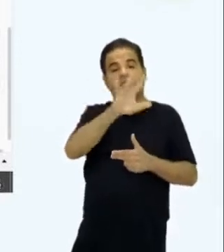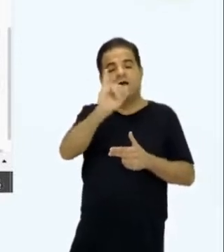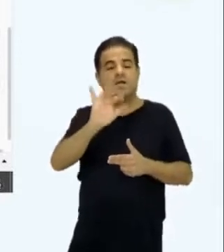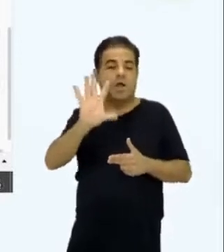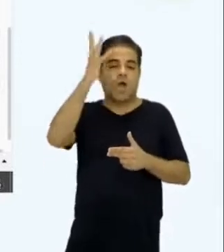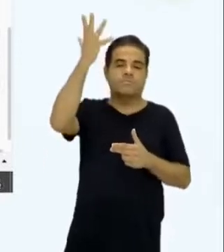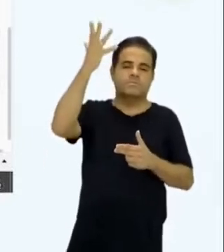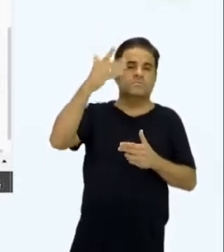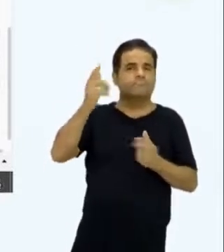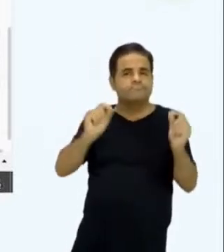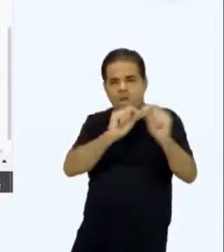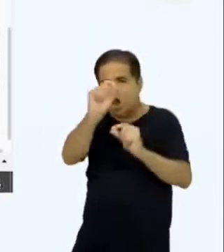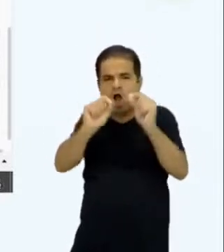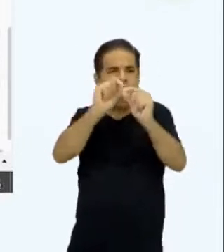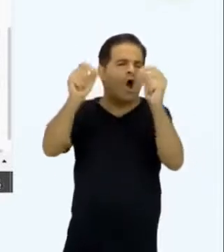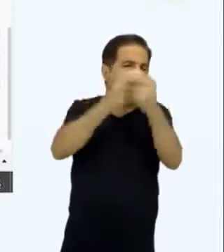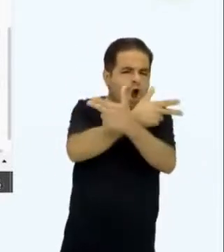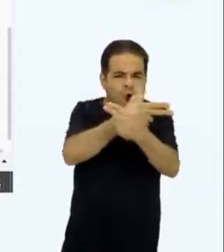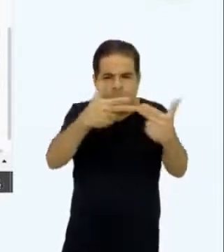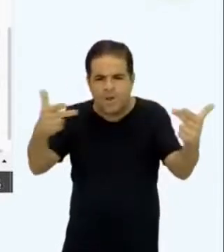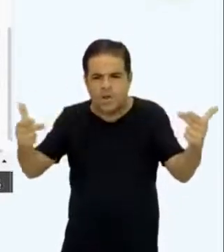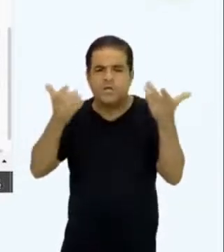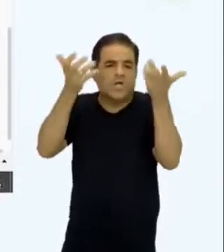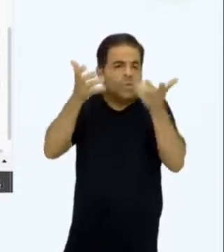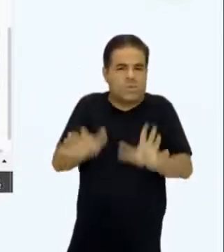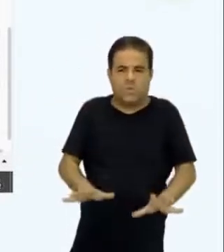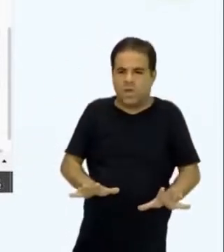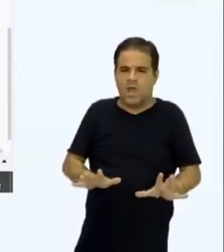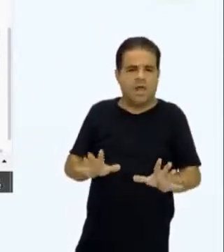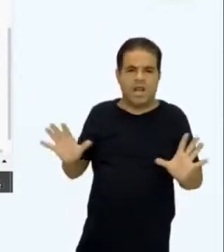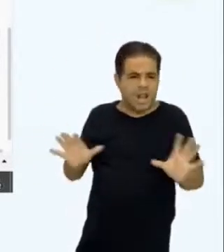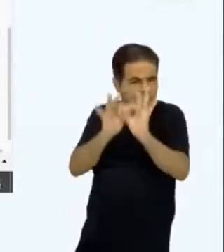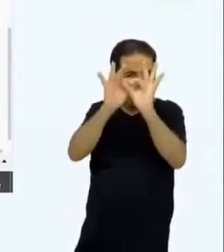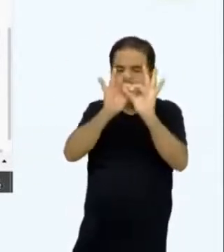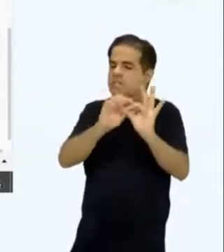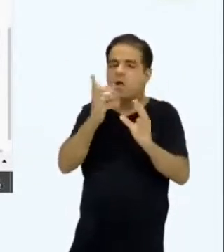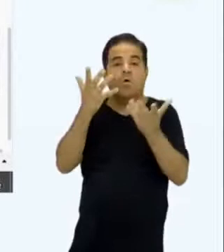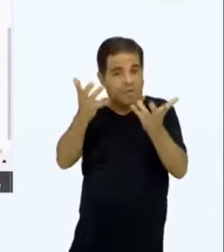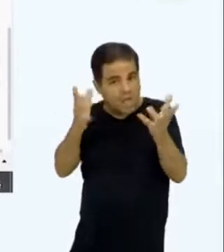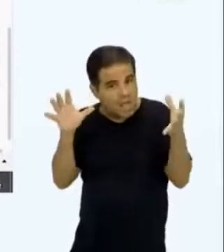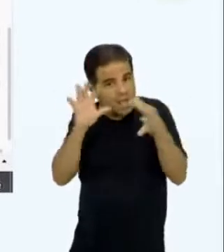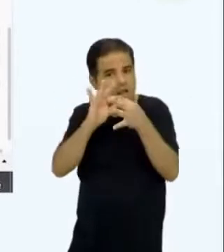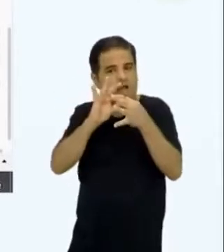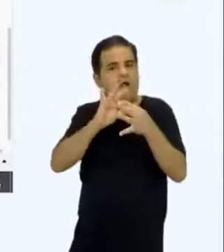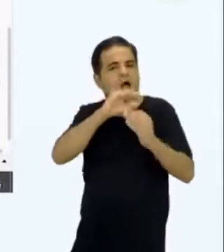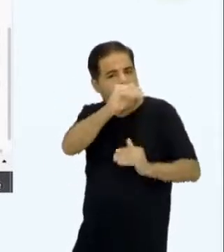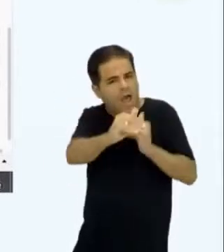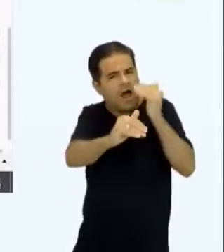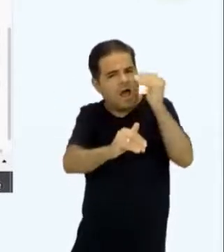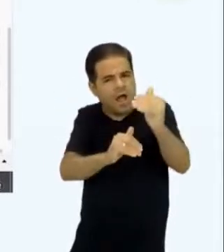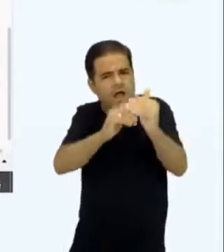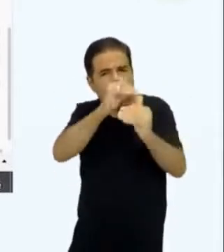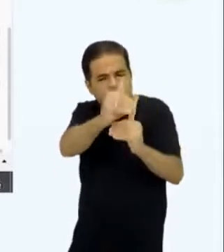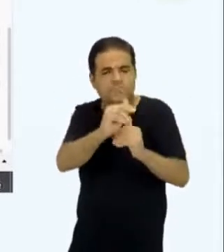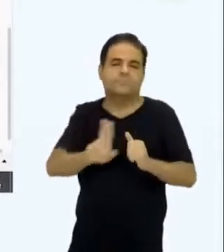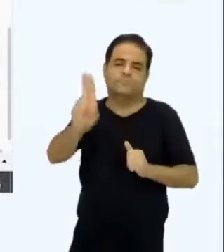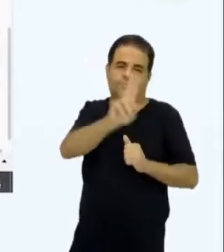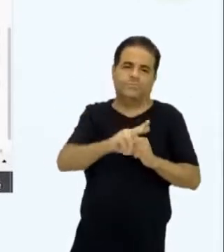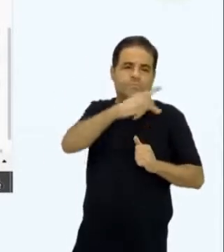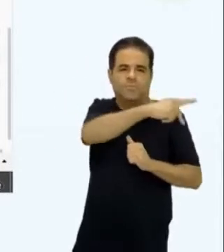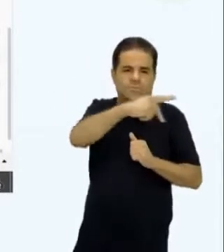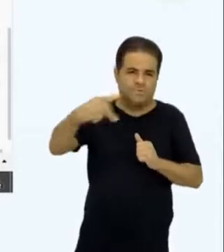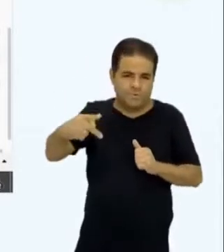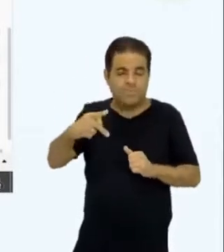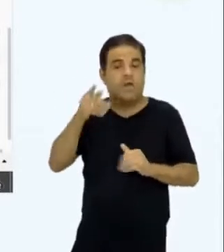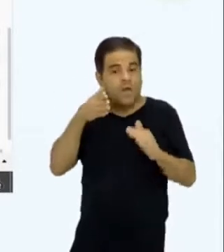acontecer alguma coisa, né? Eu não quero apenas que ligue, eu quero que ele ligue gradativamente, com o uso do potenciômetro.